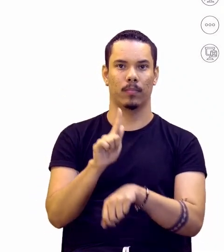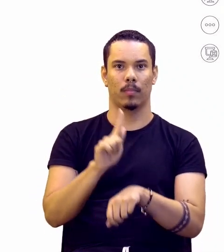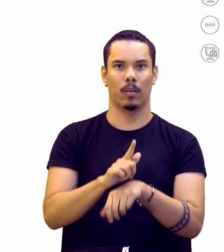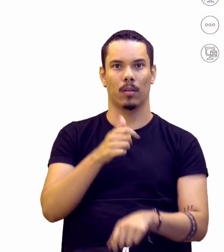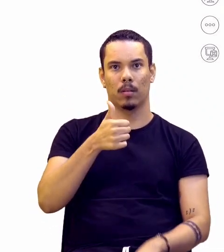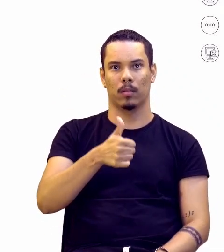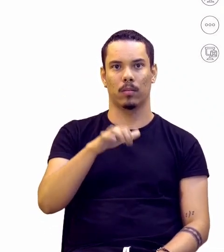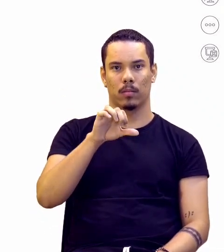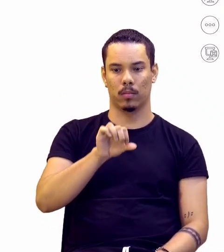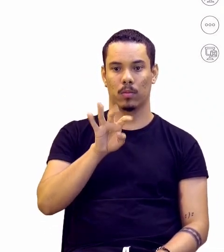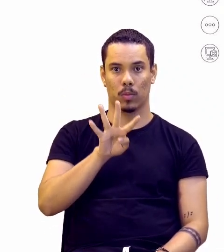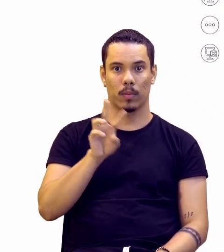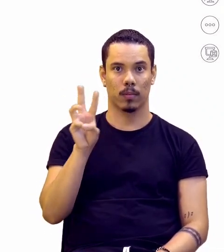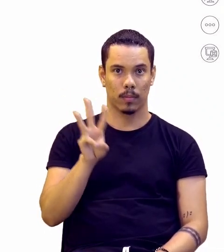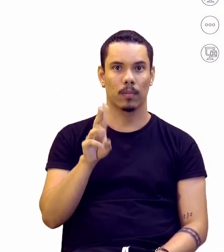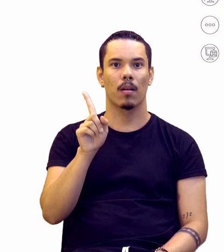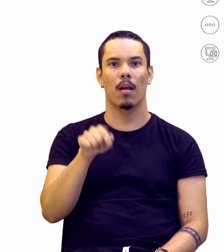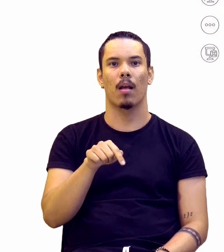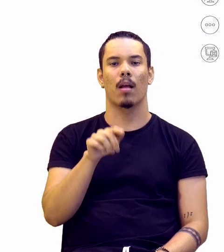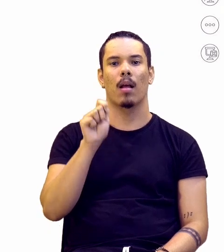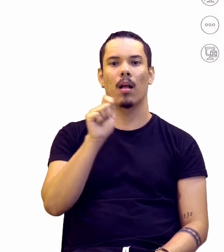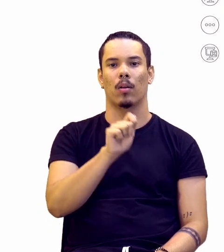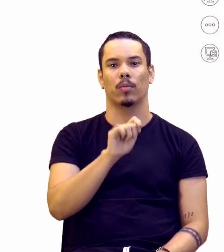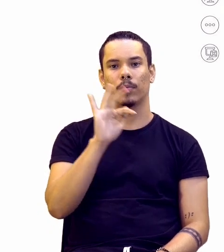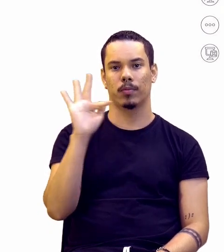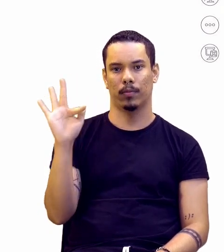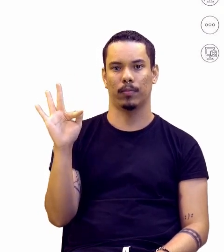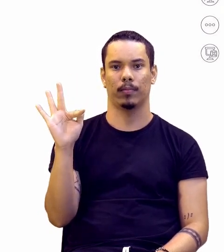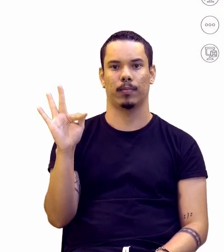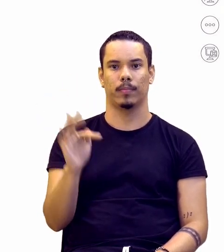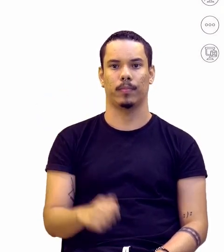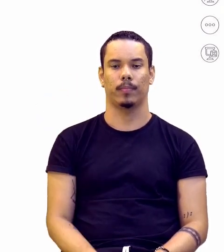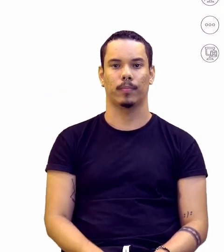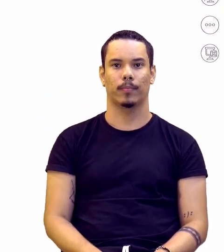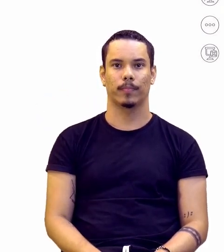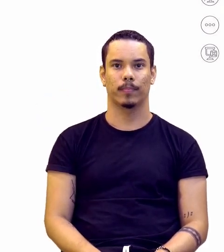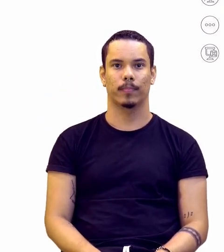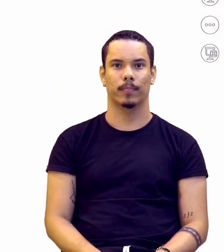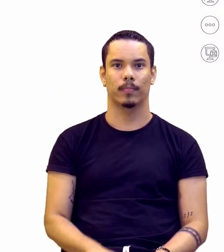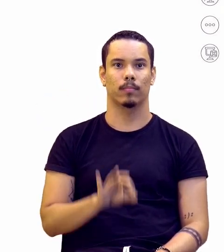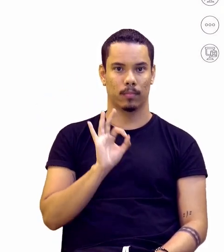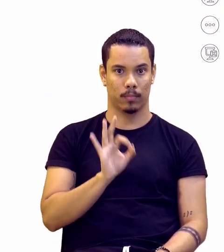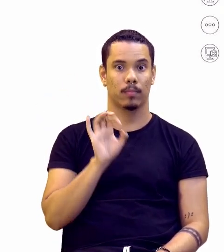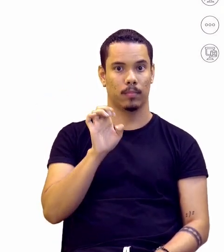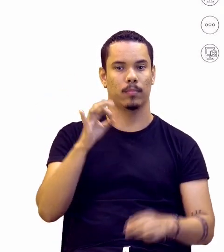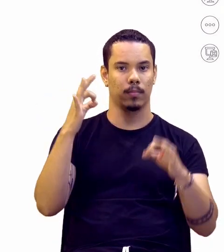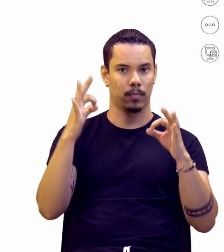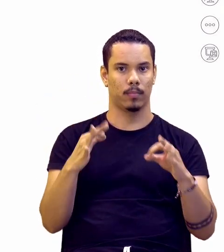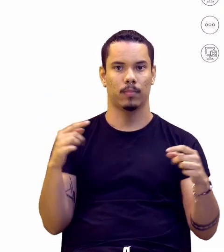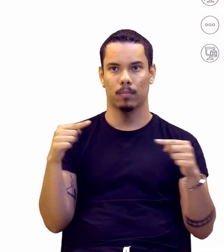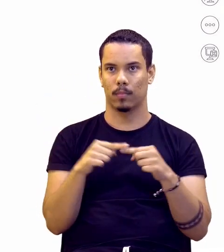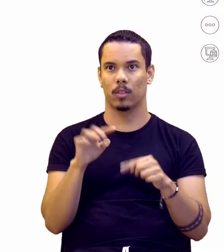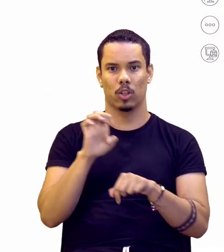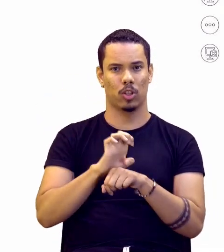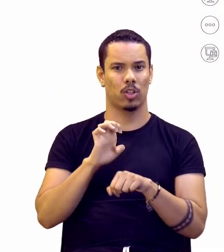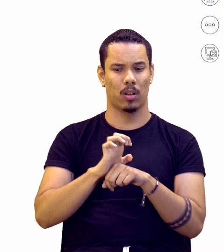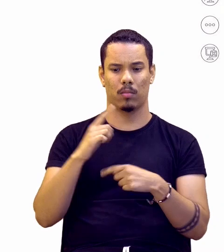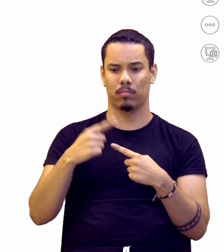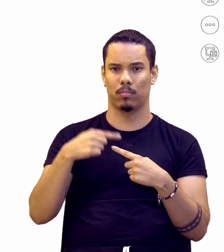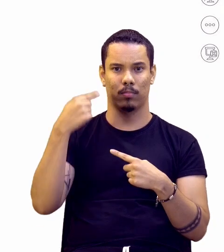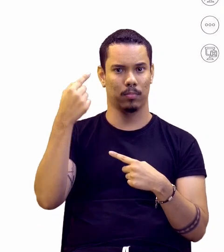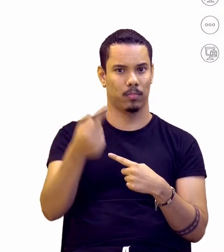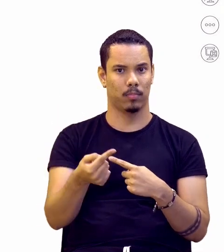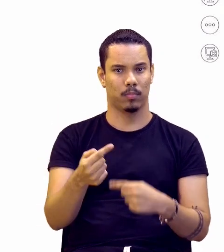Aloysio Ferreira, no território federal do Guaporé, estado de Rondônia, vem muito depois com Jorge Teixeira. Muito